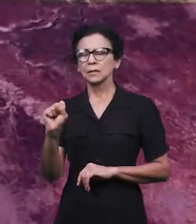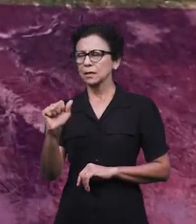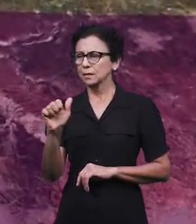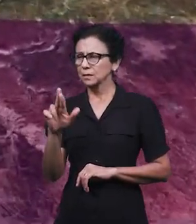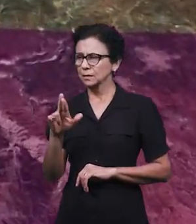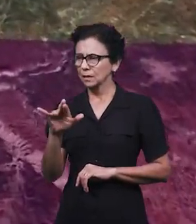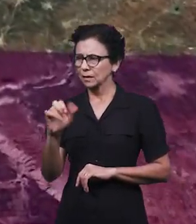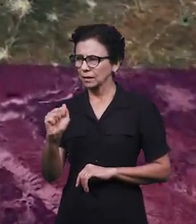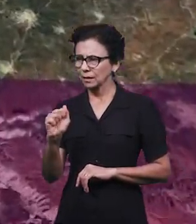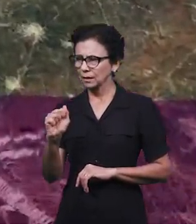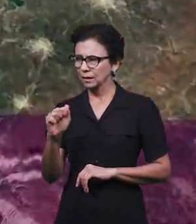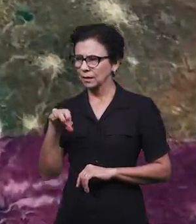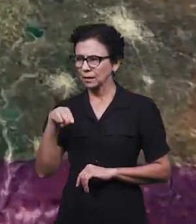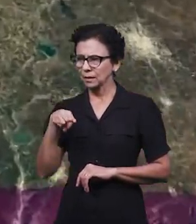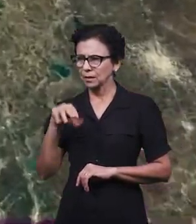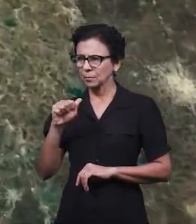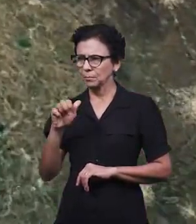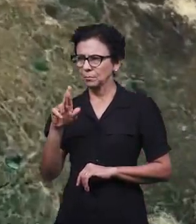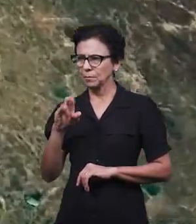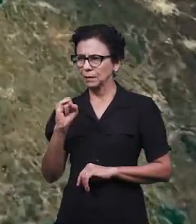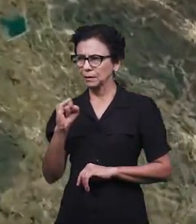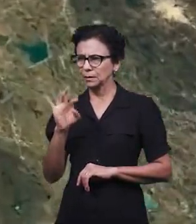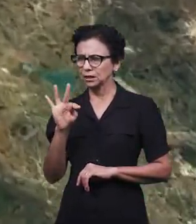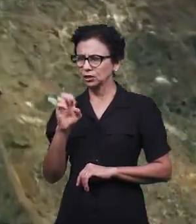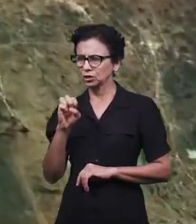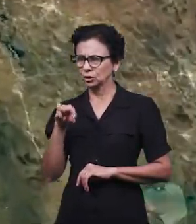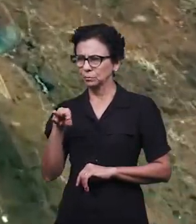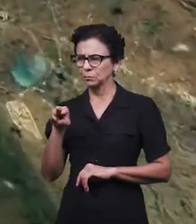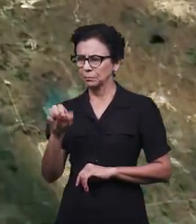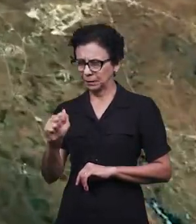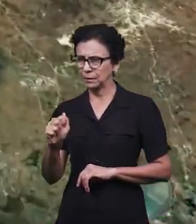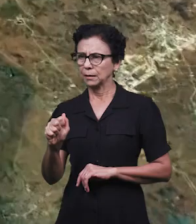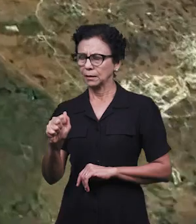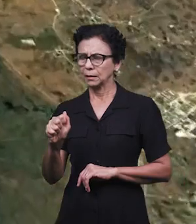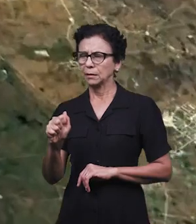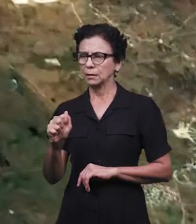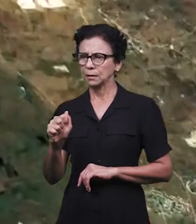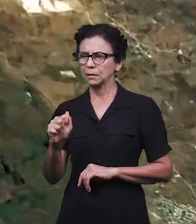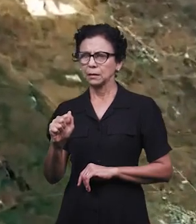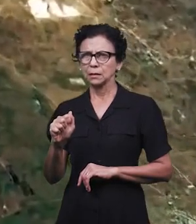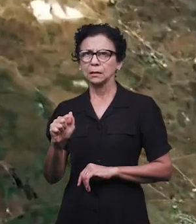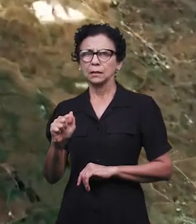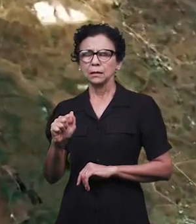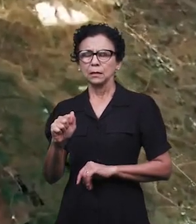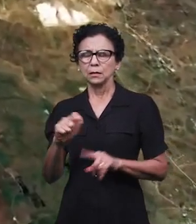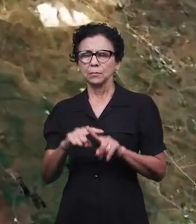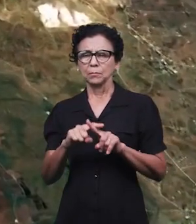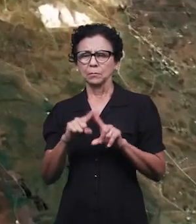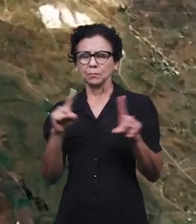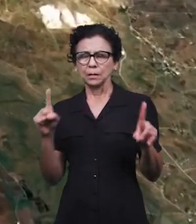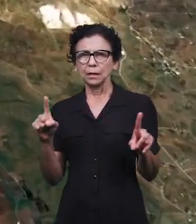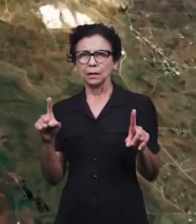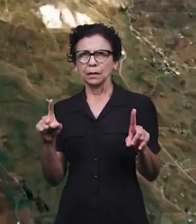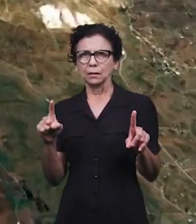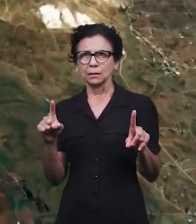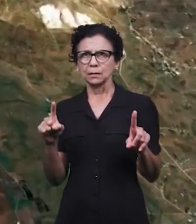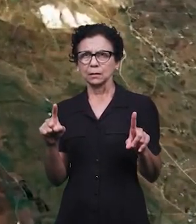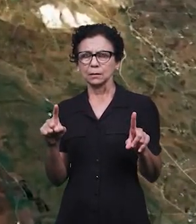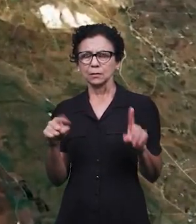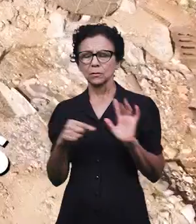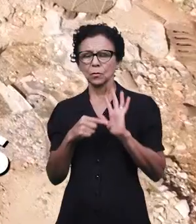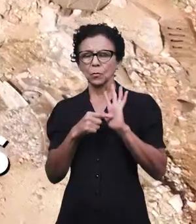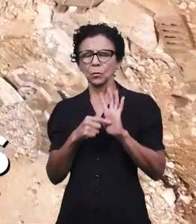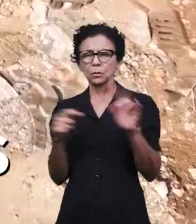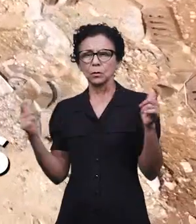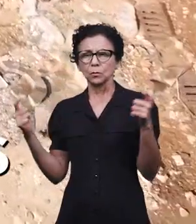chamada Cesareia de Filipe. Filipe foi um dos tetrarcas, não é? Sim. E ele construiu, sabiamente,